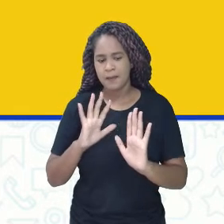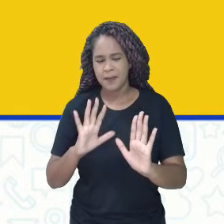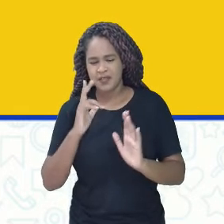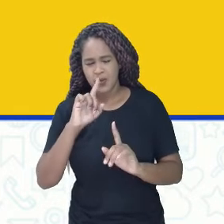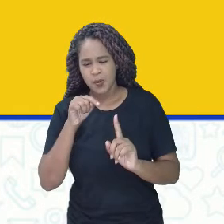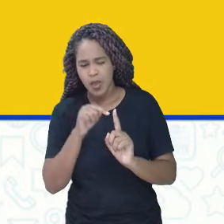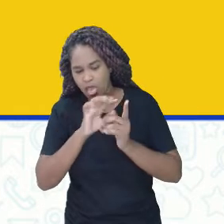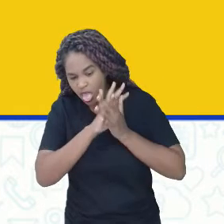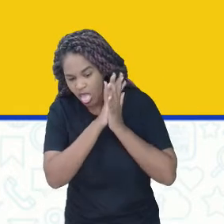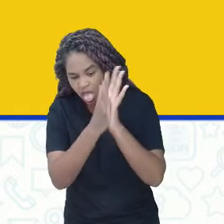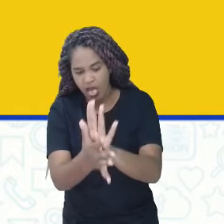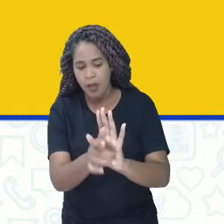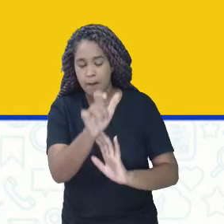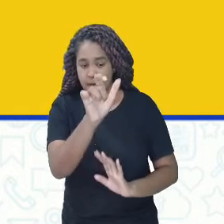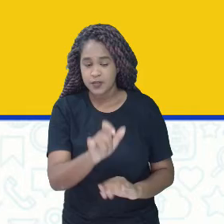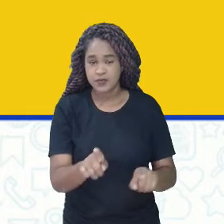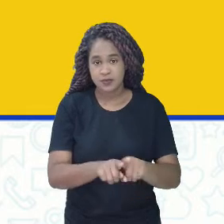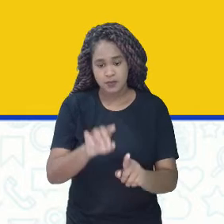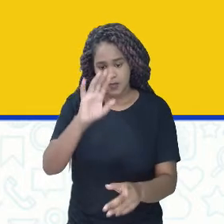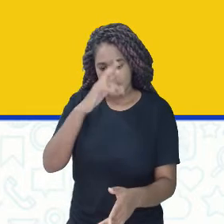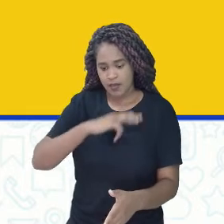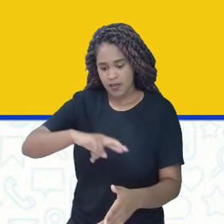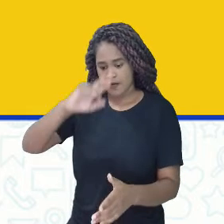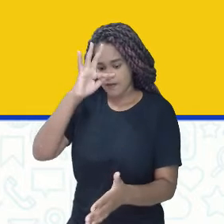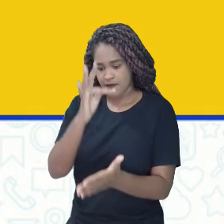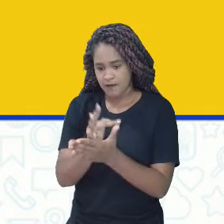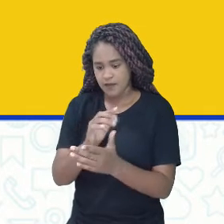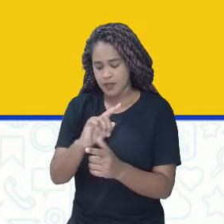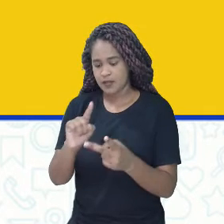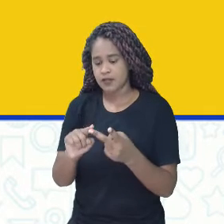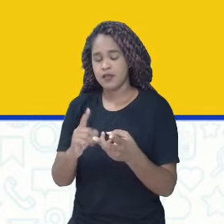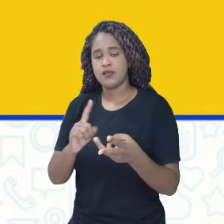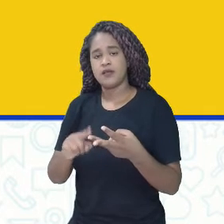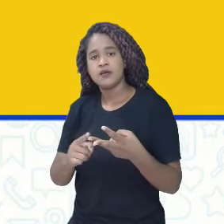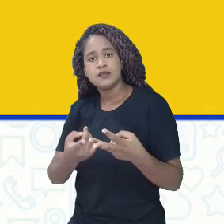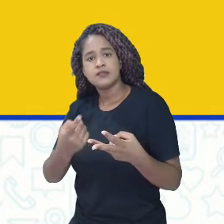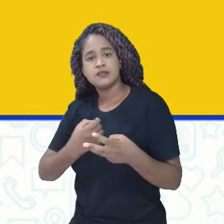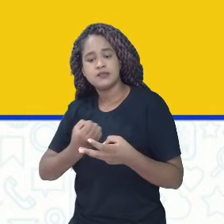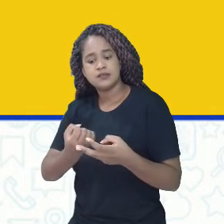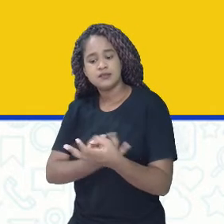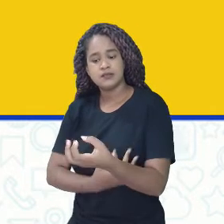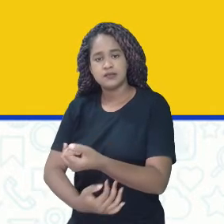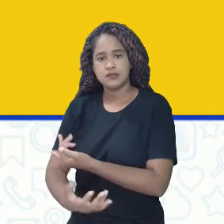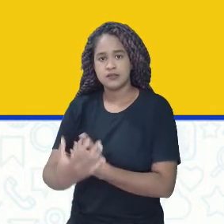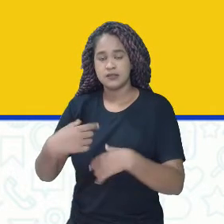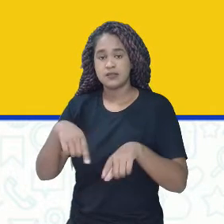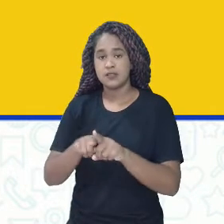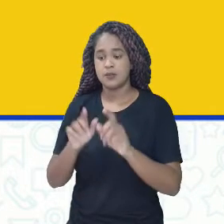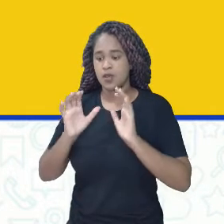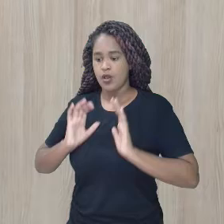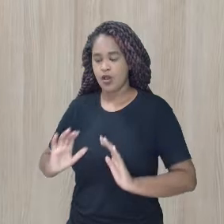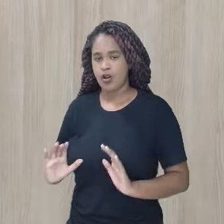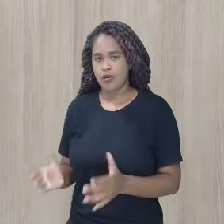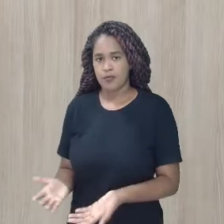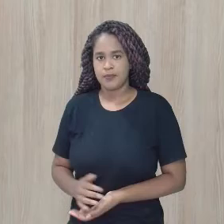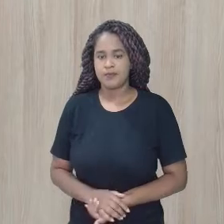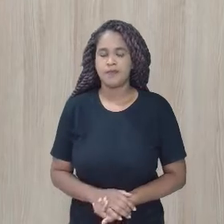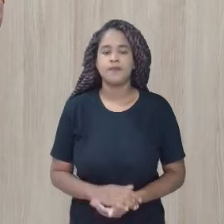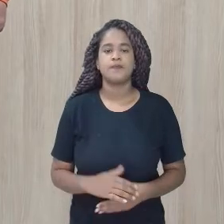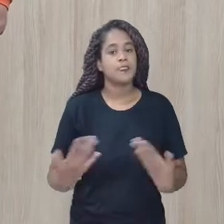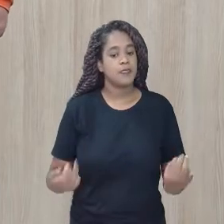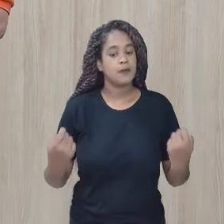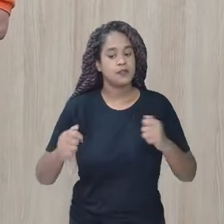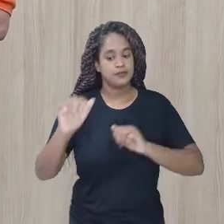perante pessoas, crenças, sentimentos e tendências de comportamento. E aí temos que ter